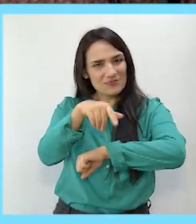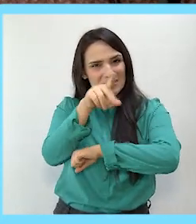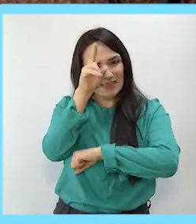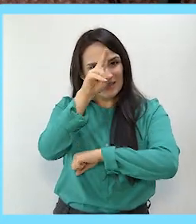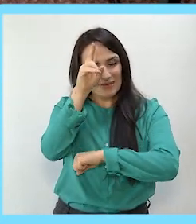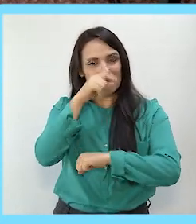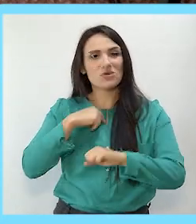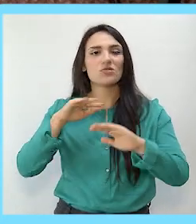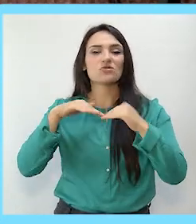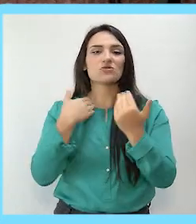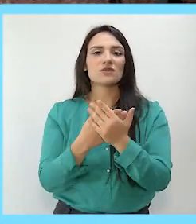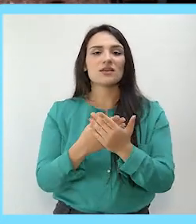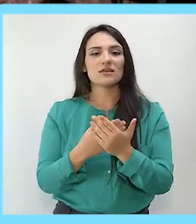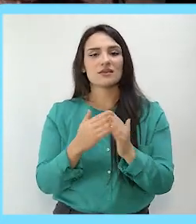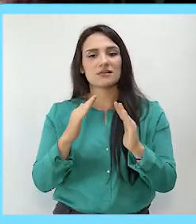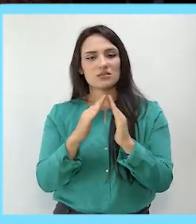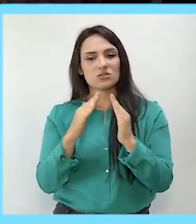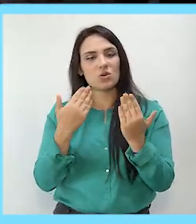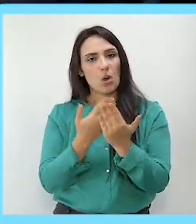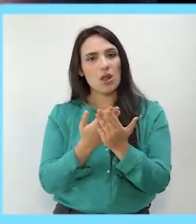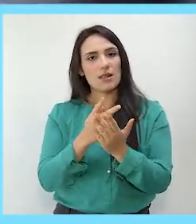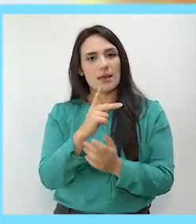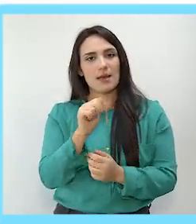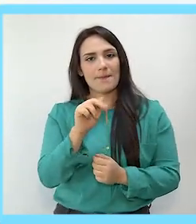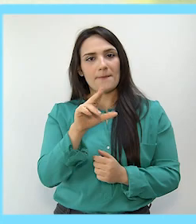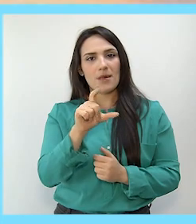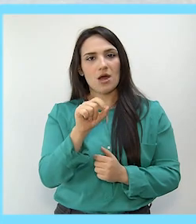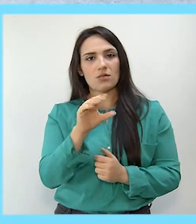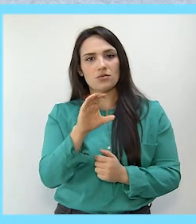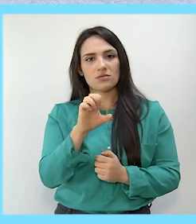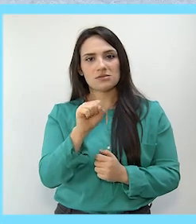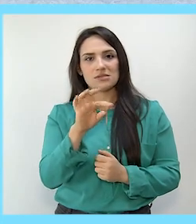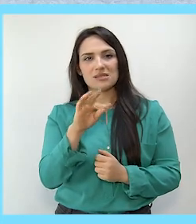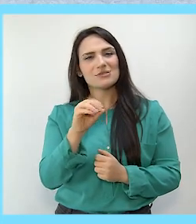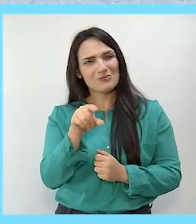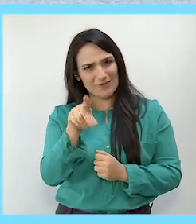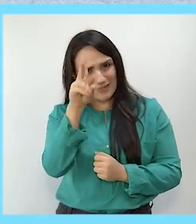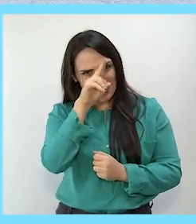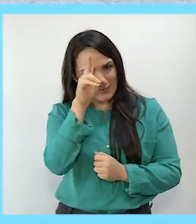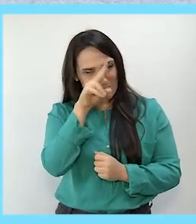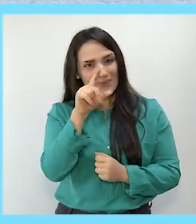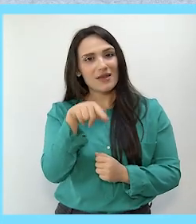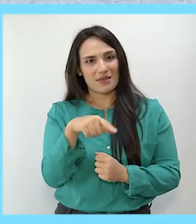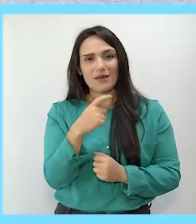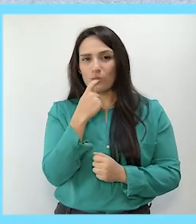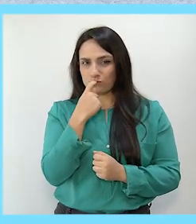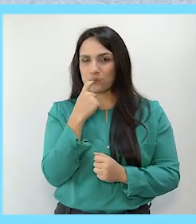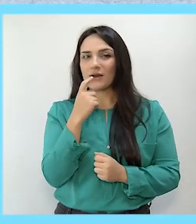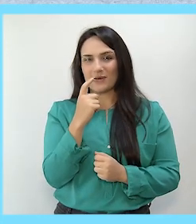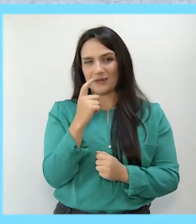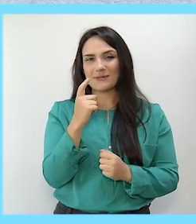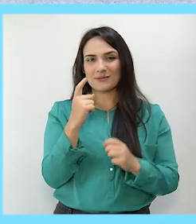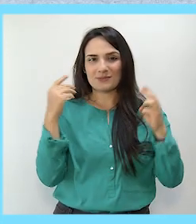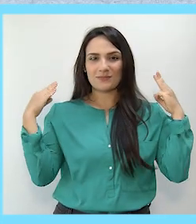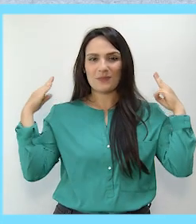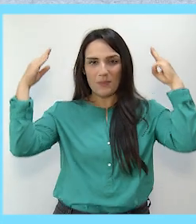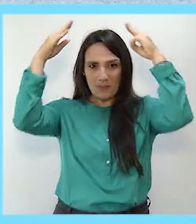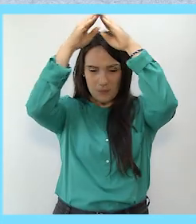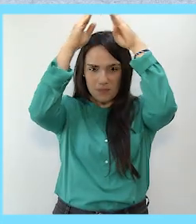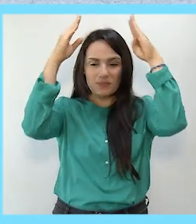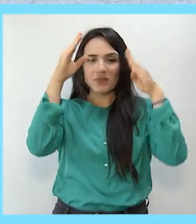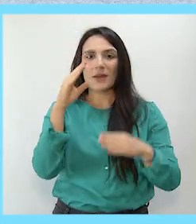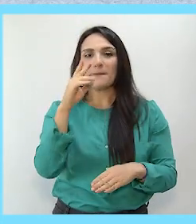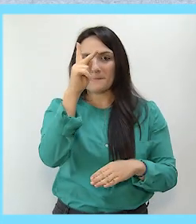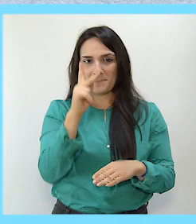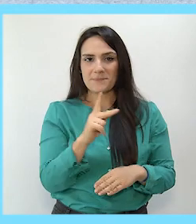região. Estudei ali no Paulo VI. A região que tem o Papa ali, né? Exatamente, Papa, né? pertinho ali do Papa. Que